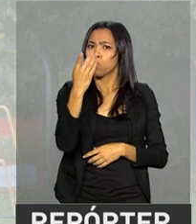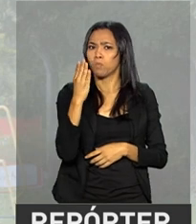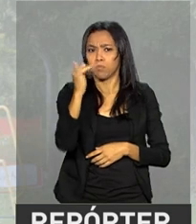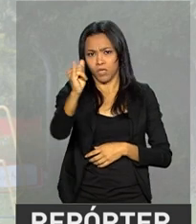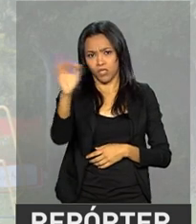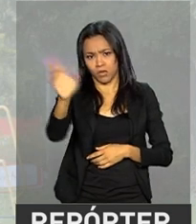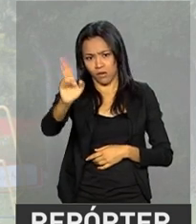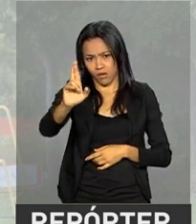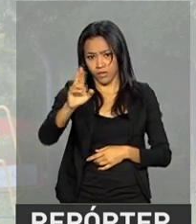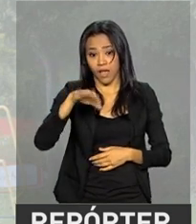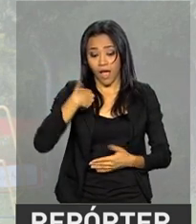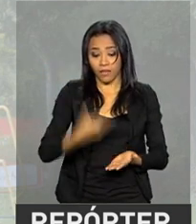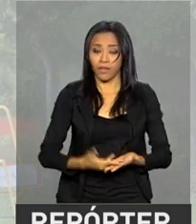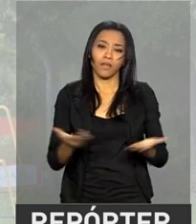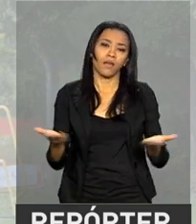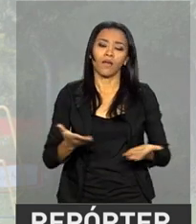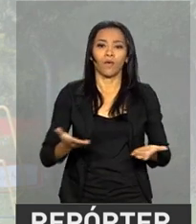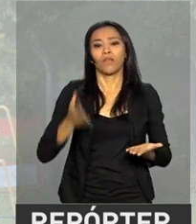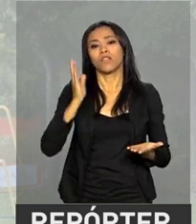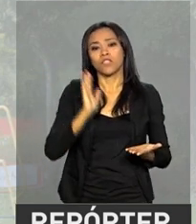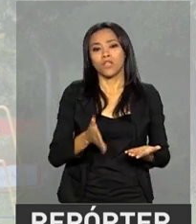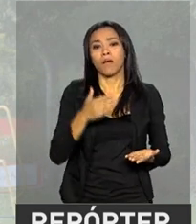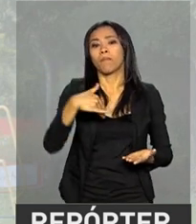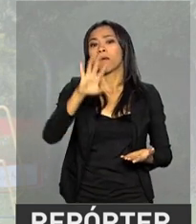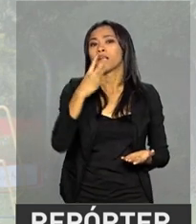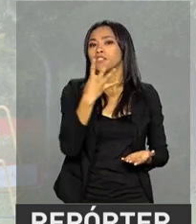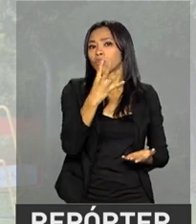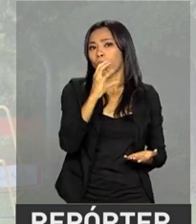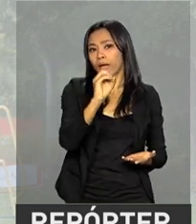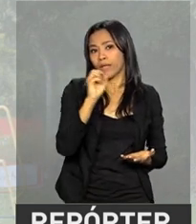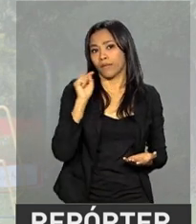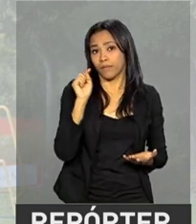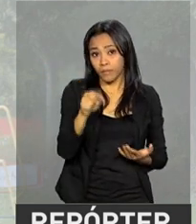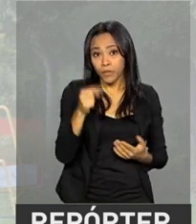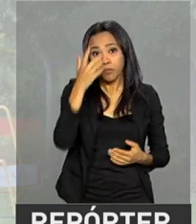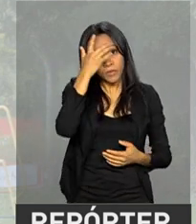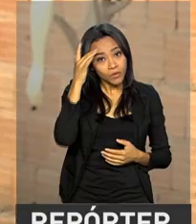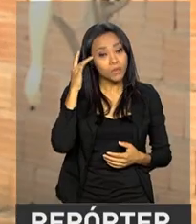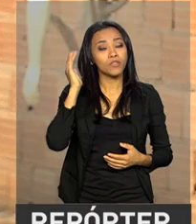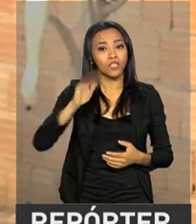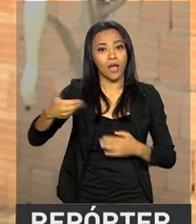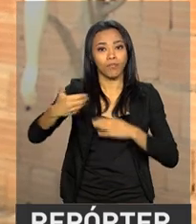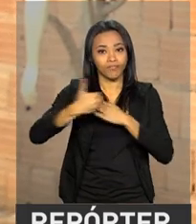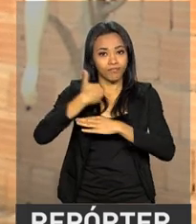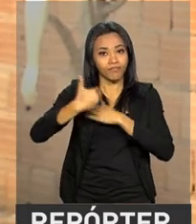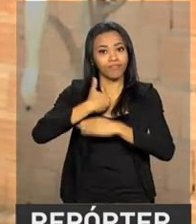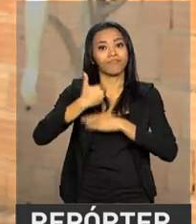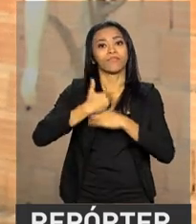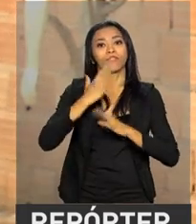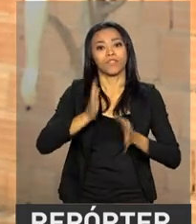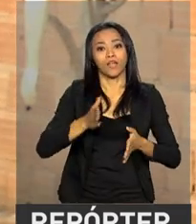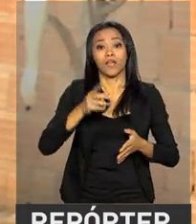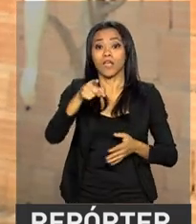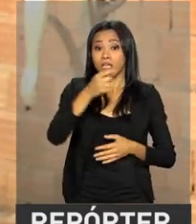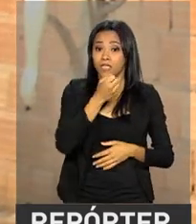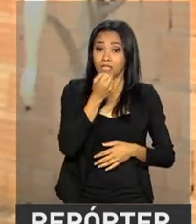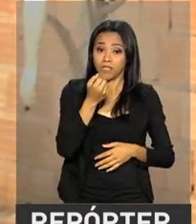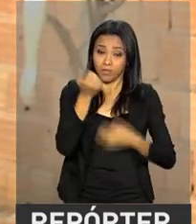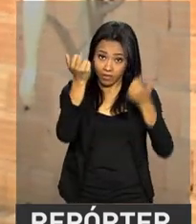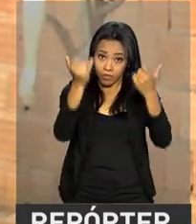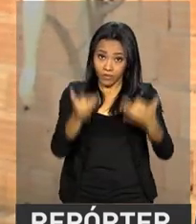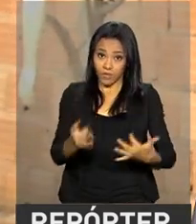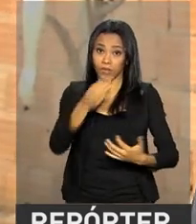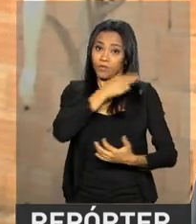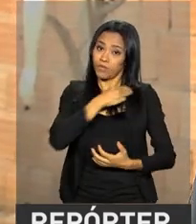reais. Até agora, são mais de 40 mil atendidos em todo o país. Números que o ministro do